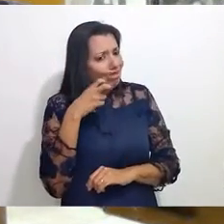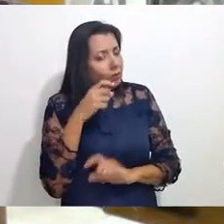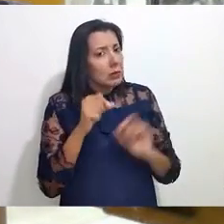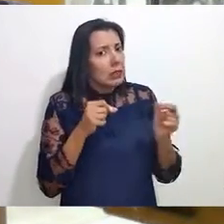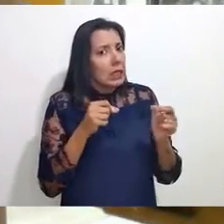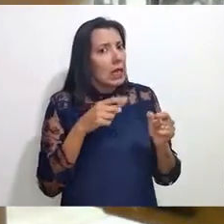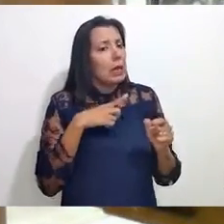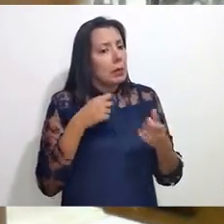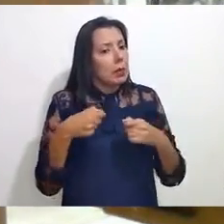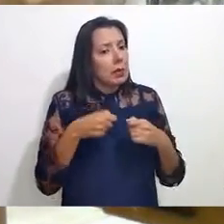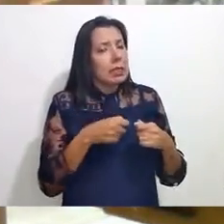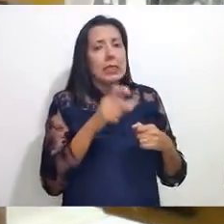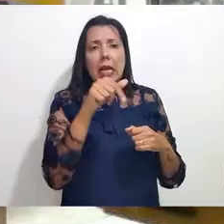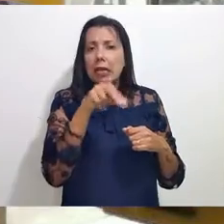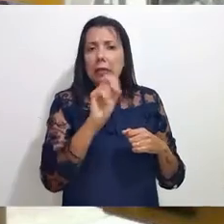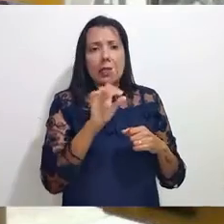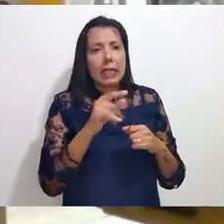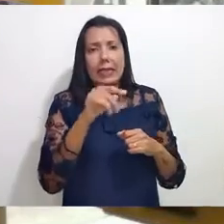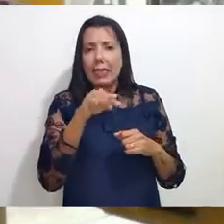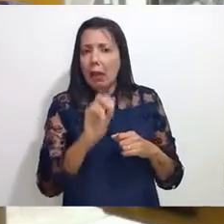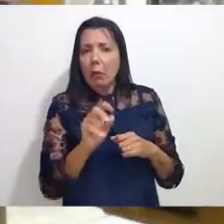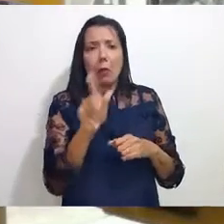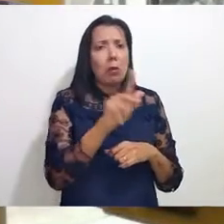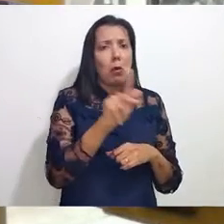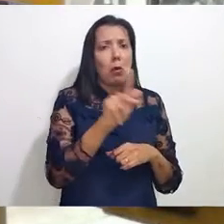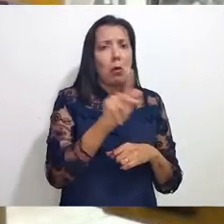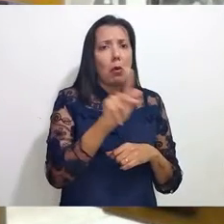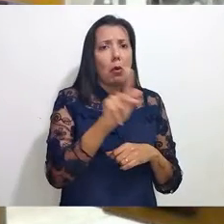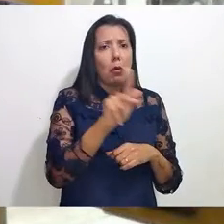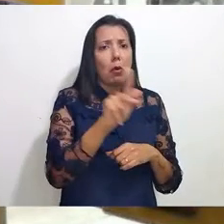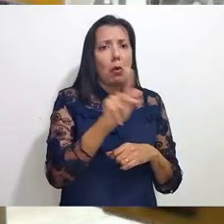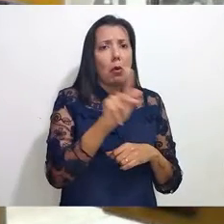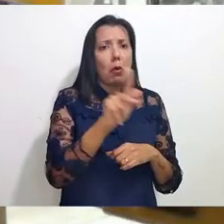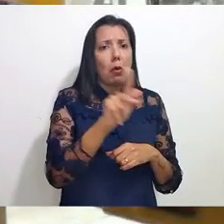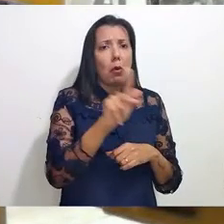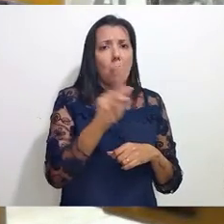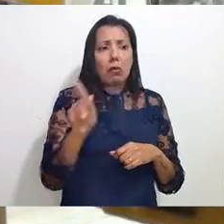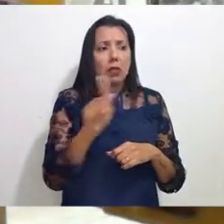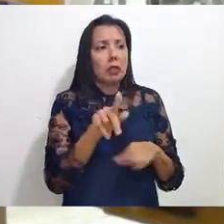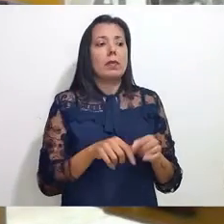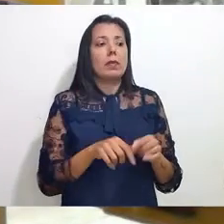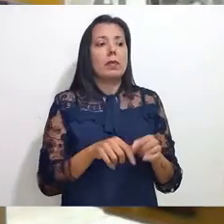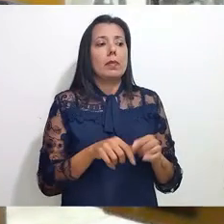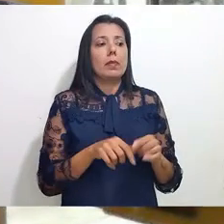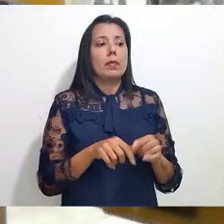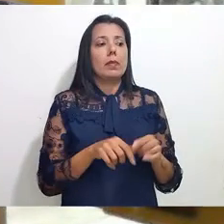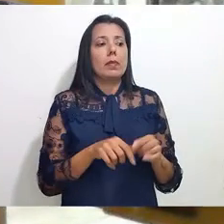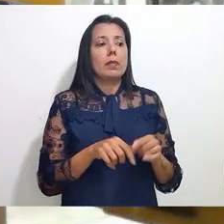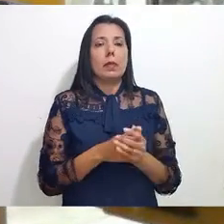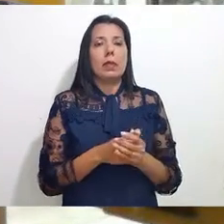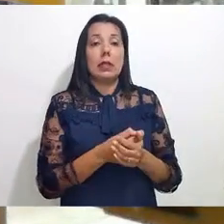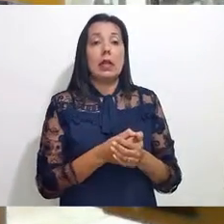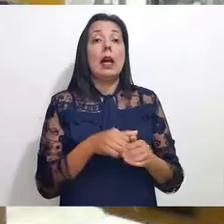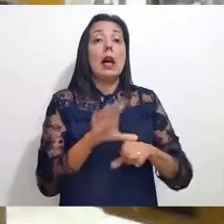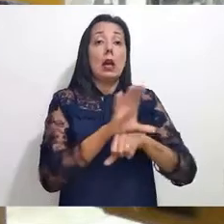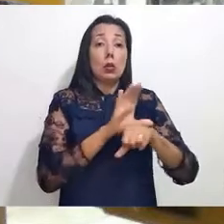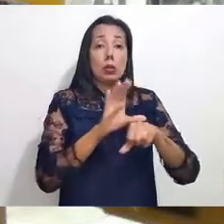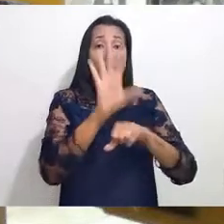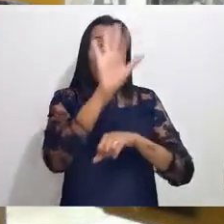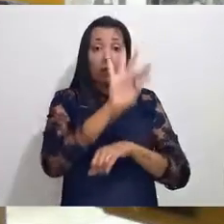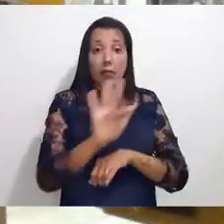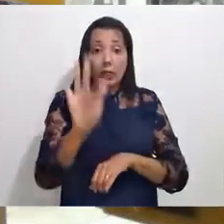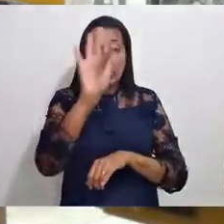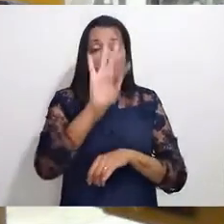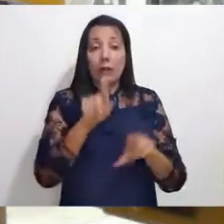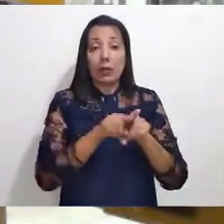da professora, do João, do Paulo, é de todos. A Constituição Federal, ela é clara, e mais especificamente, ainda o artigo 18